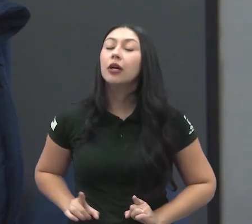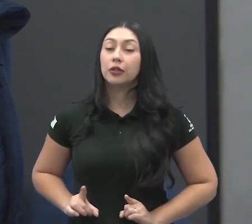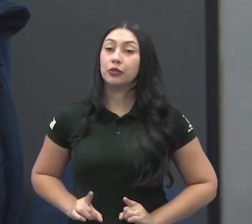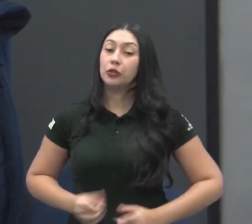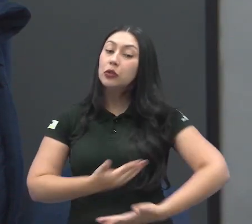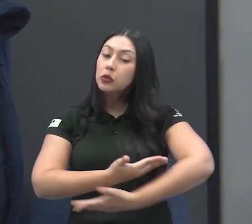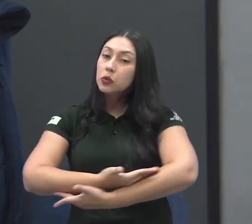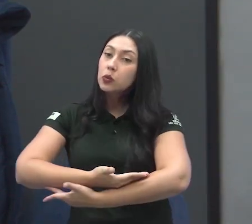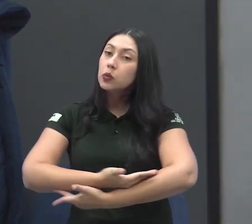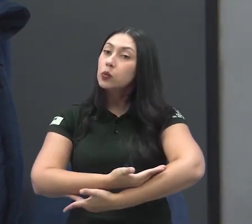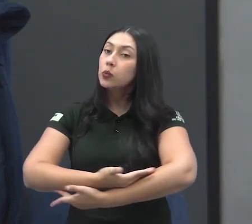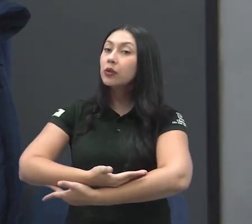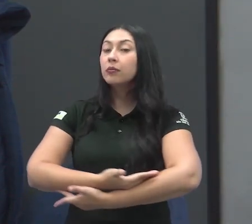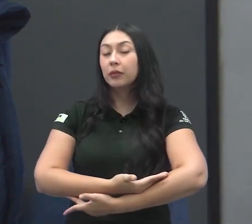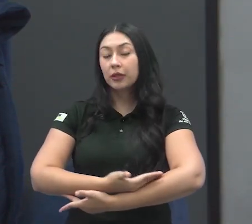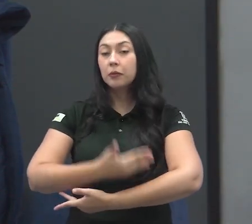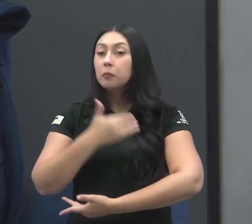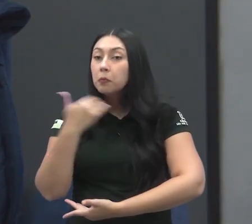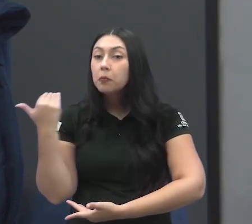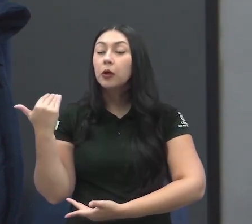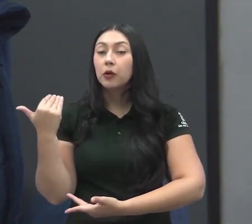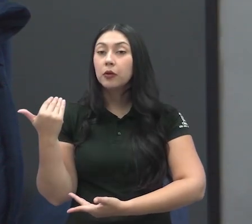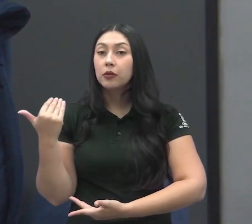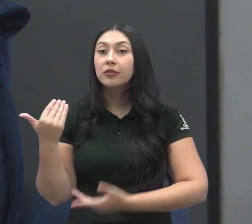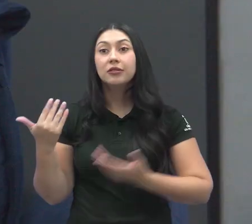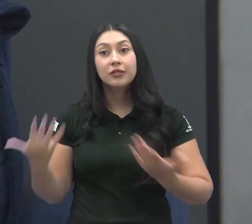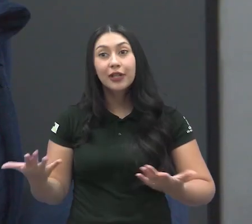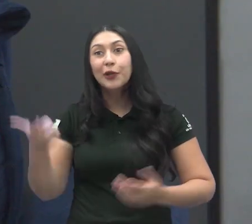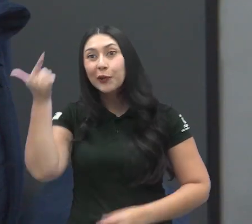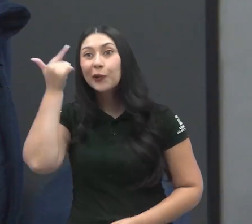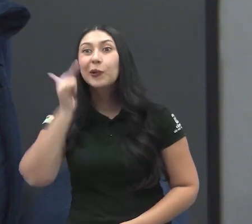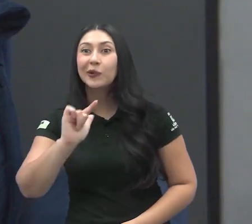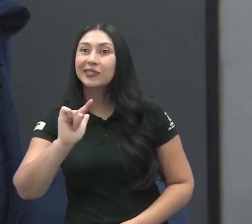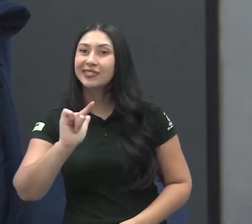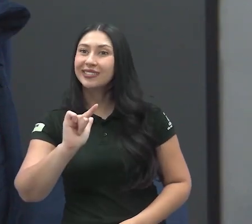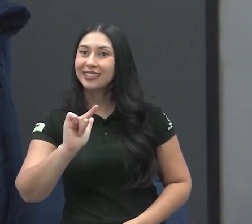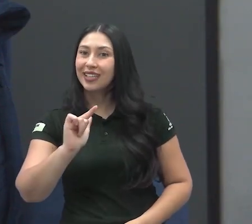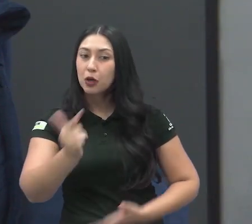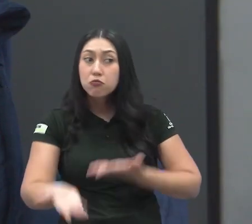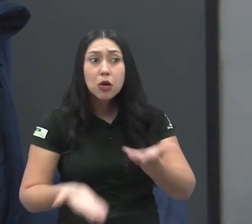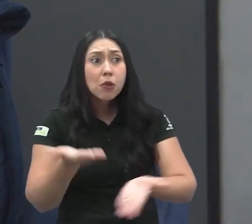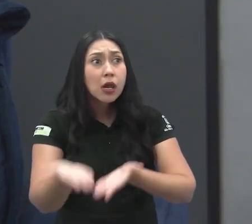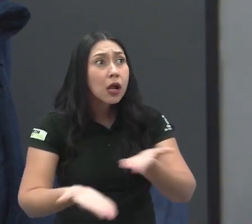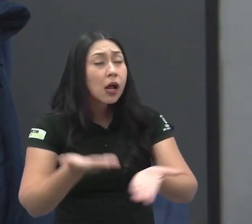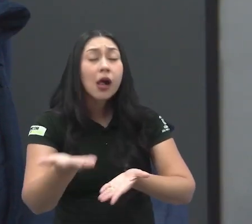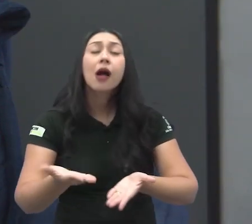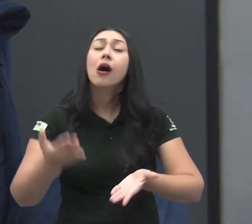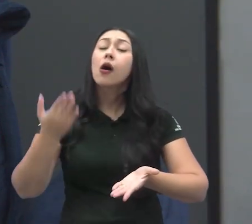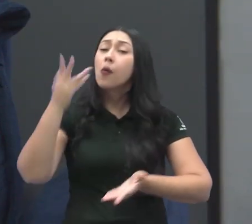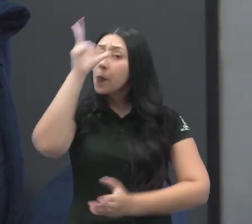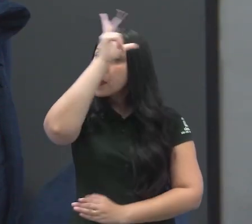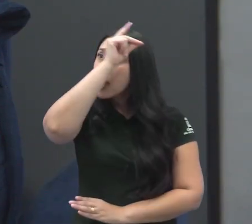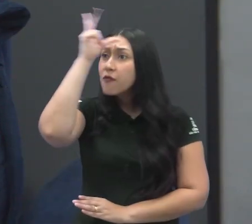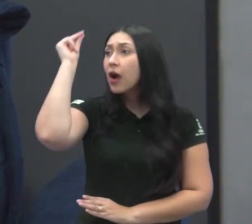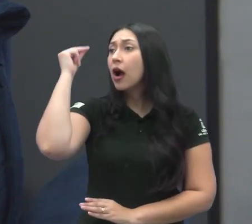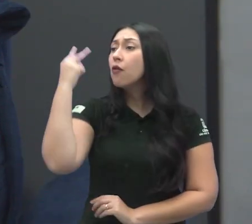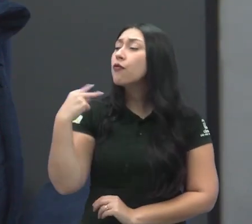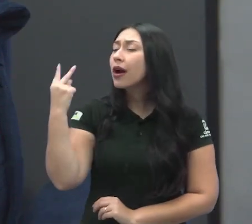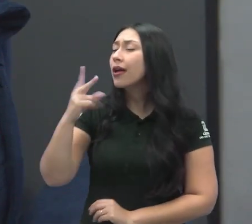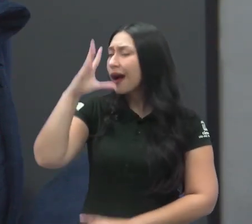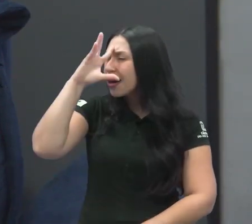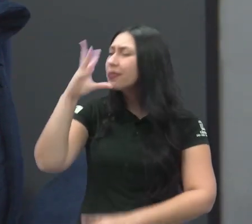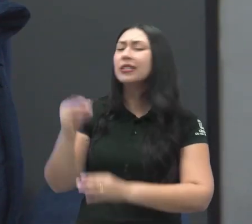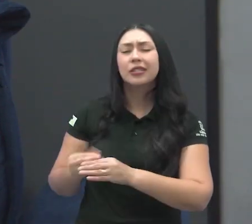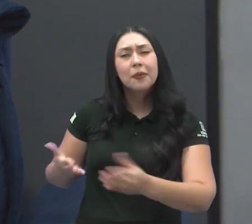dignidade daquela criança que perdeu a vida. E conseguiram convencer aí os vereadores e o prefeito para que a gente